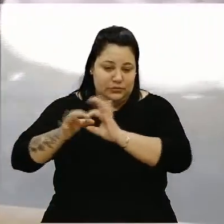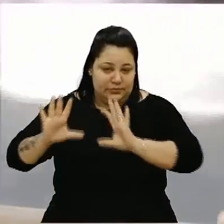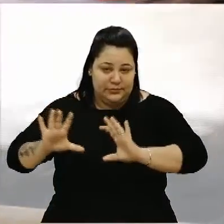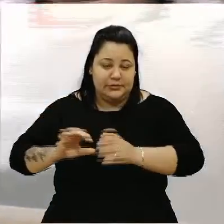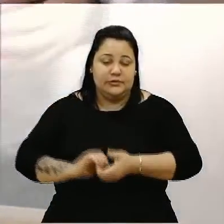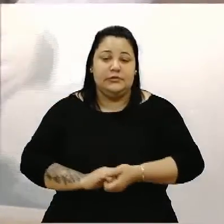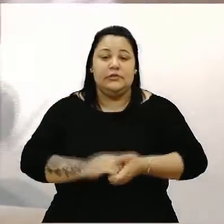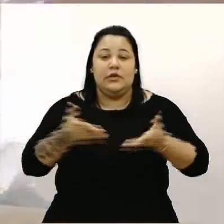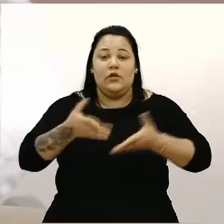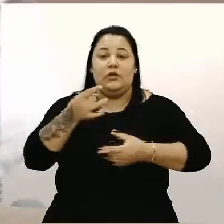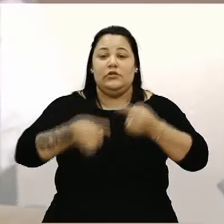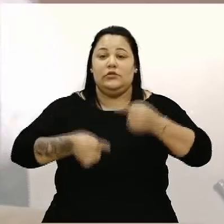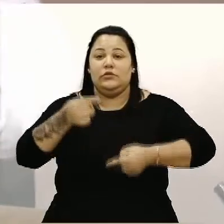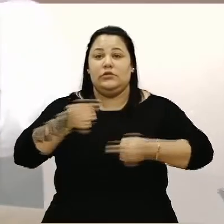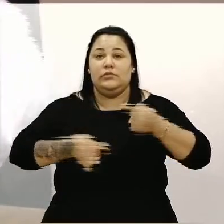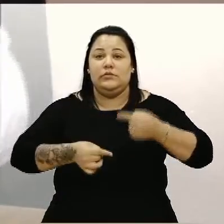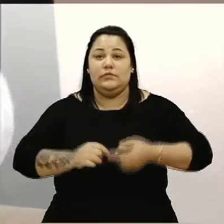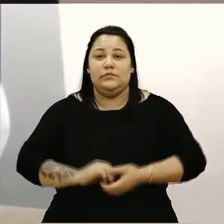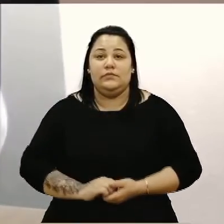Em discussão.